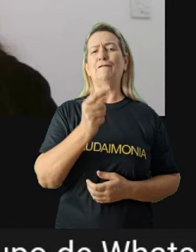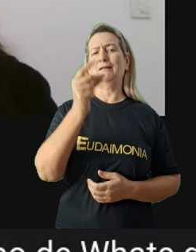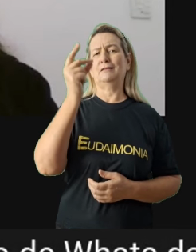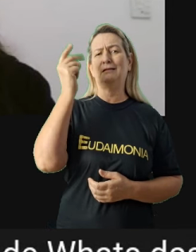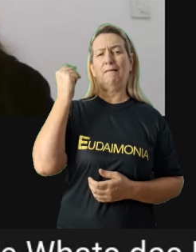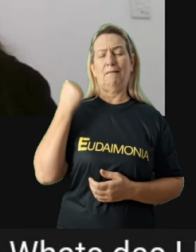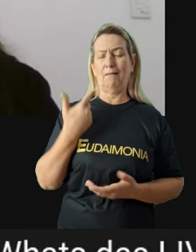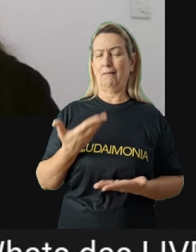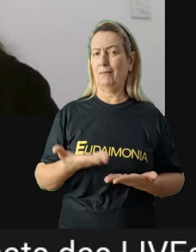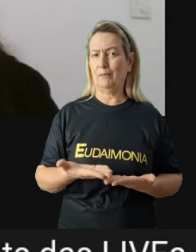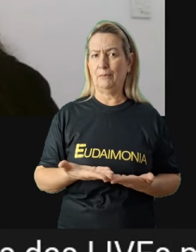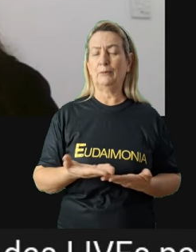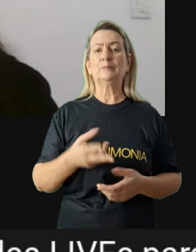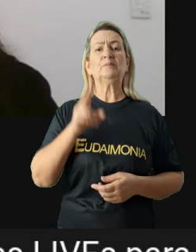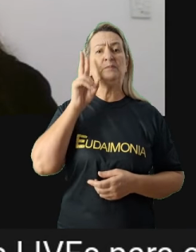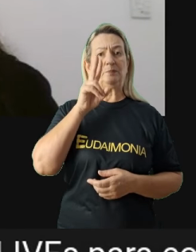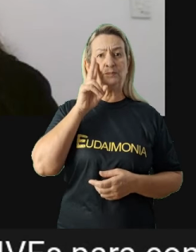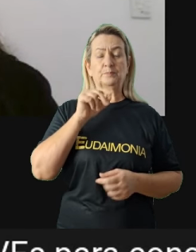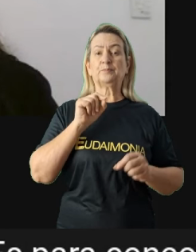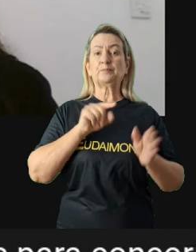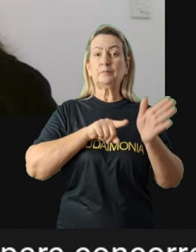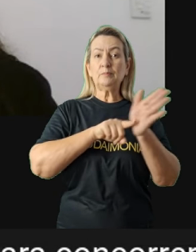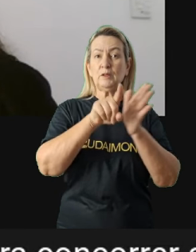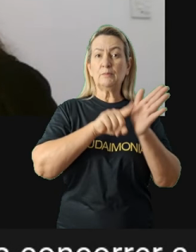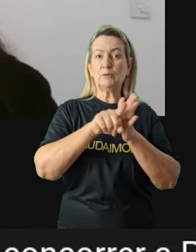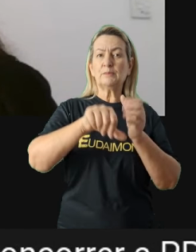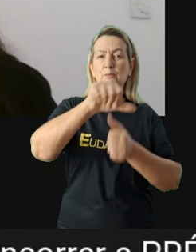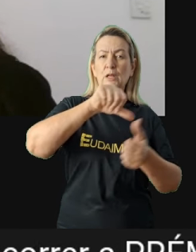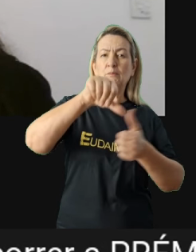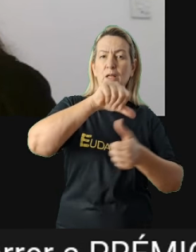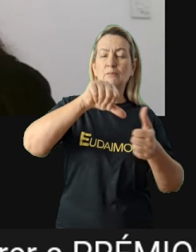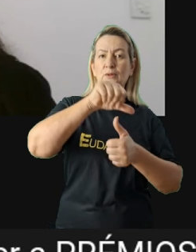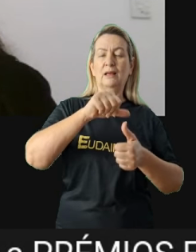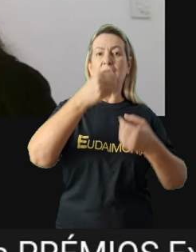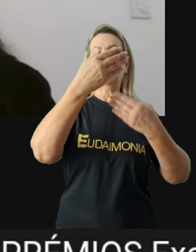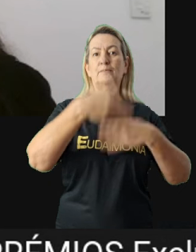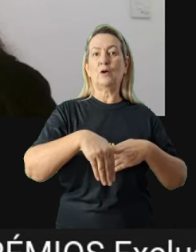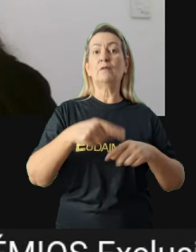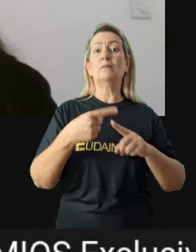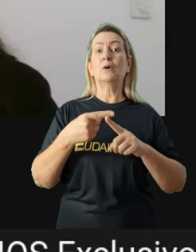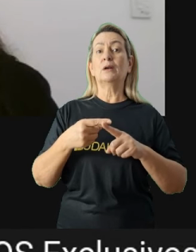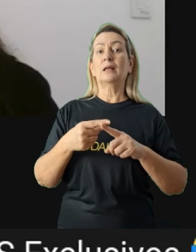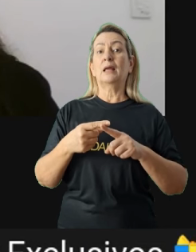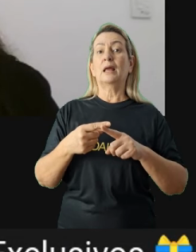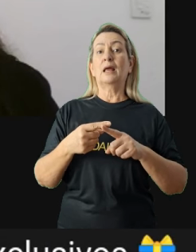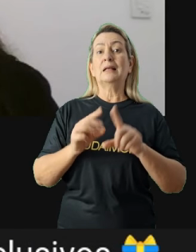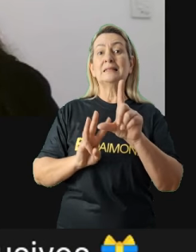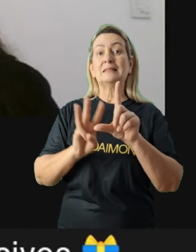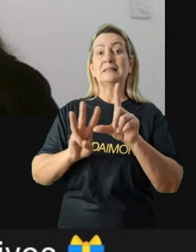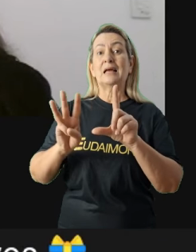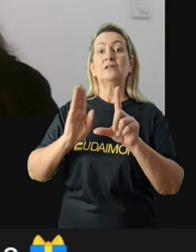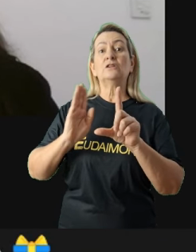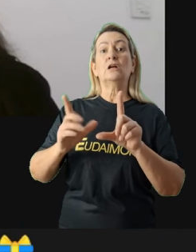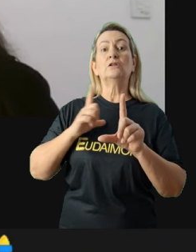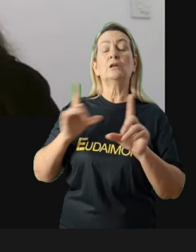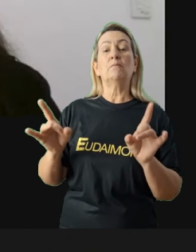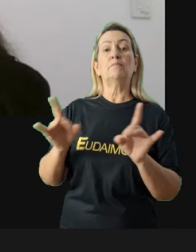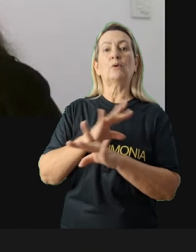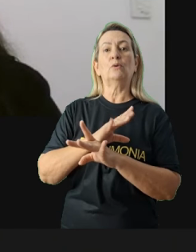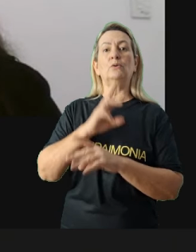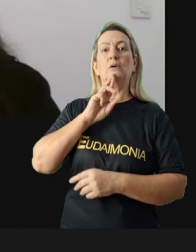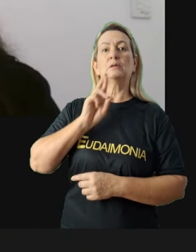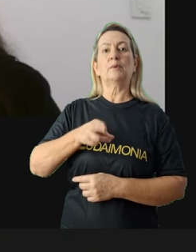né? Eu lembro que a gente tinha que lidar aqui com um mecanismo de aleatório de perguntas para a prova para tentar competir com alguns sites